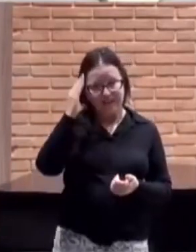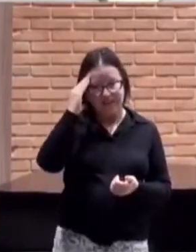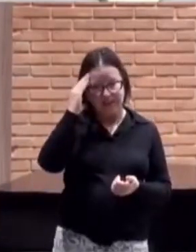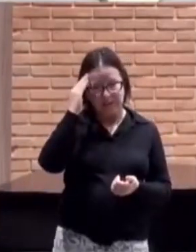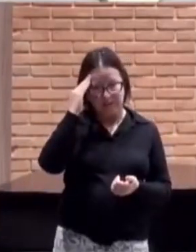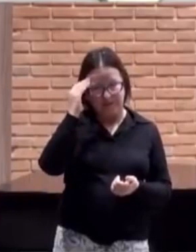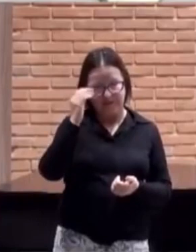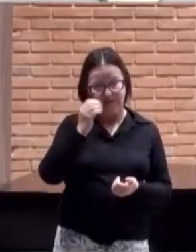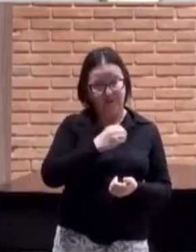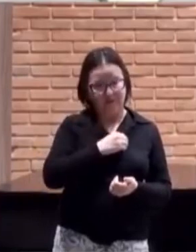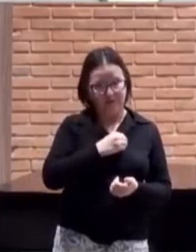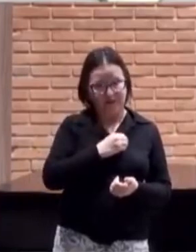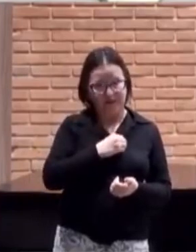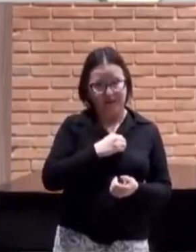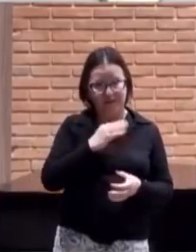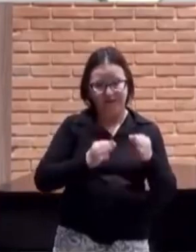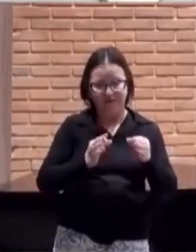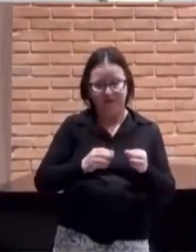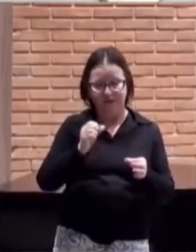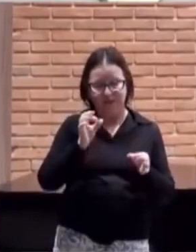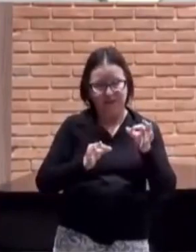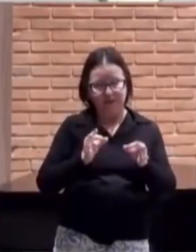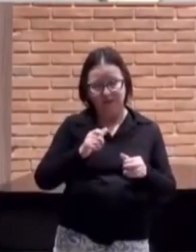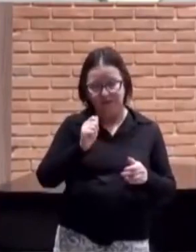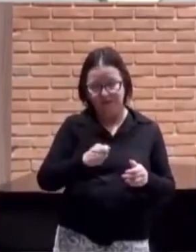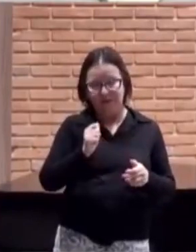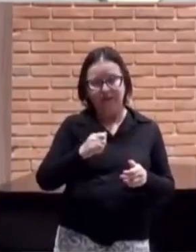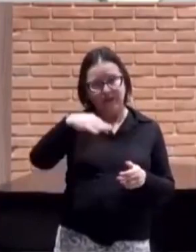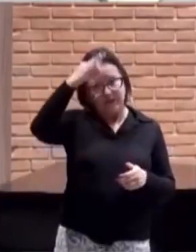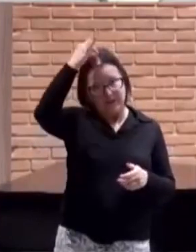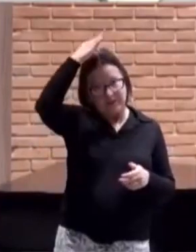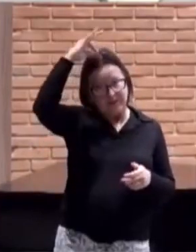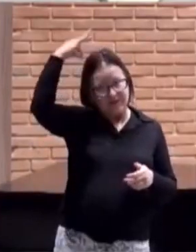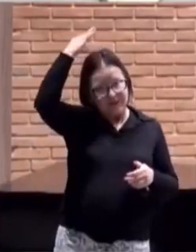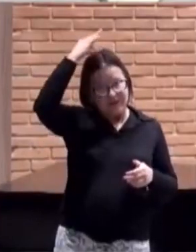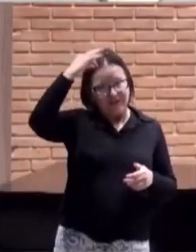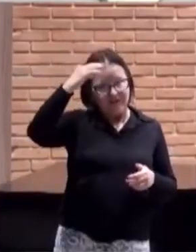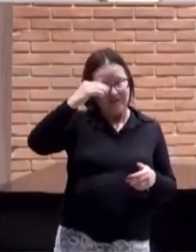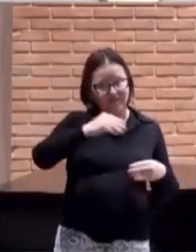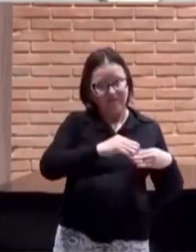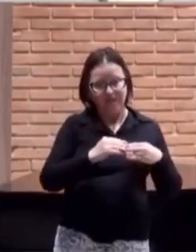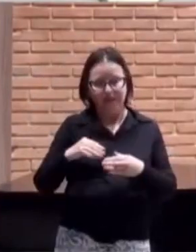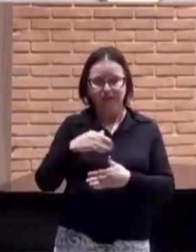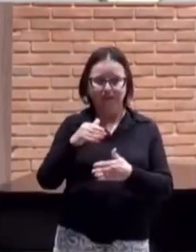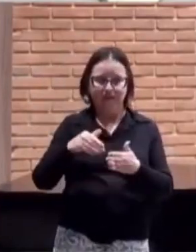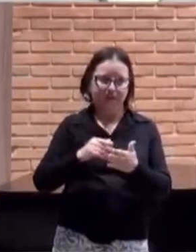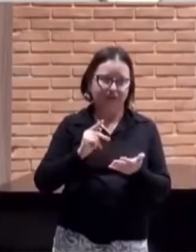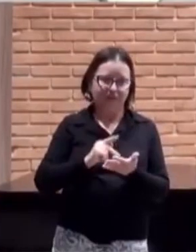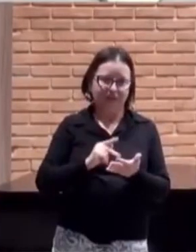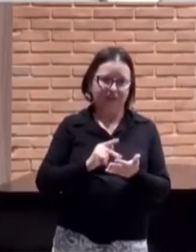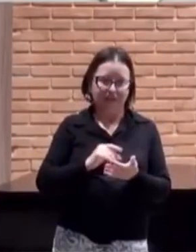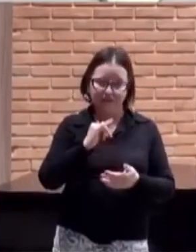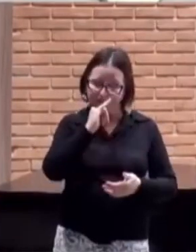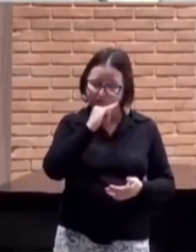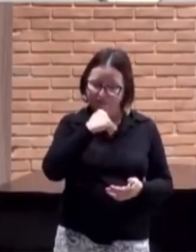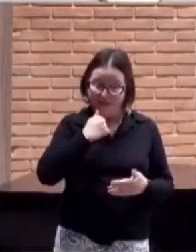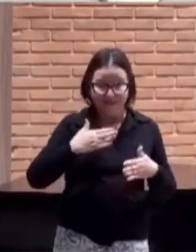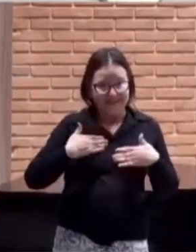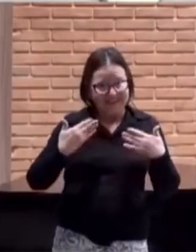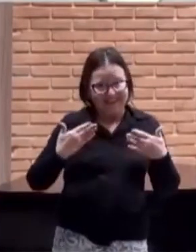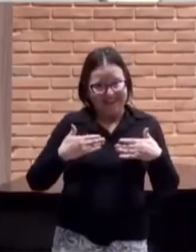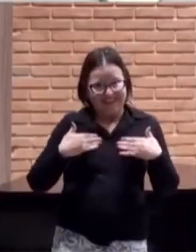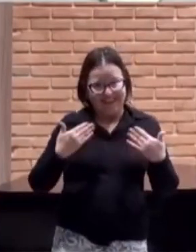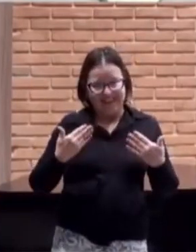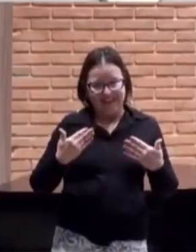juízo, o Espírito Santo guiando a toda a verdade, tristeza e